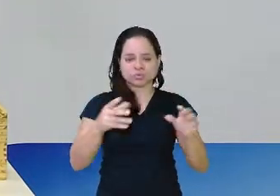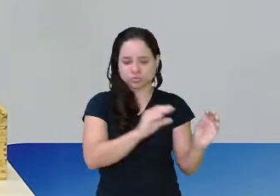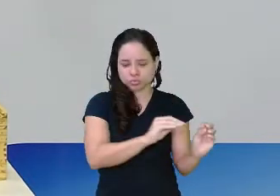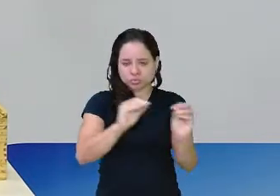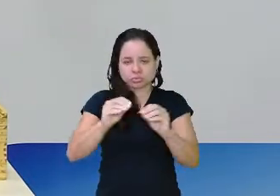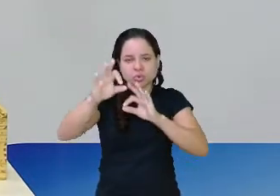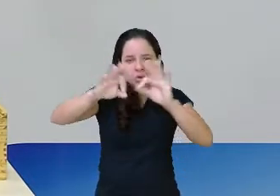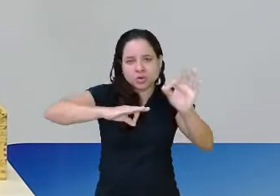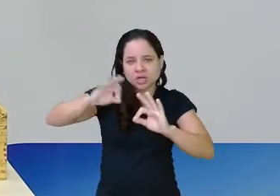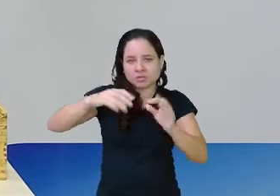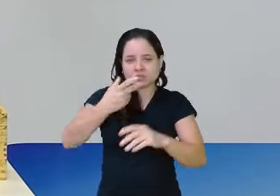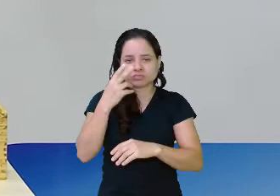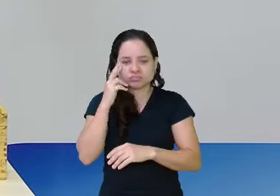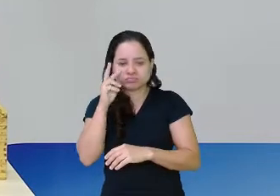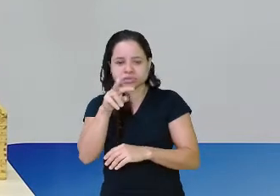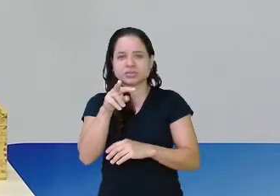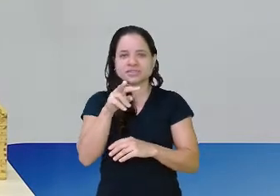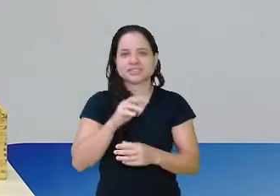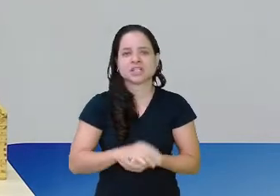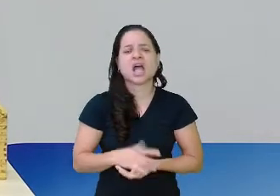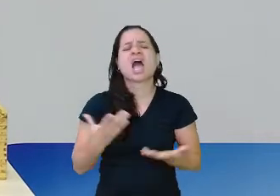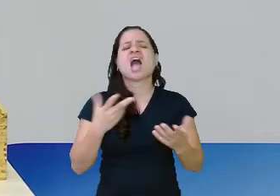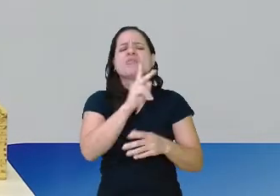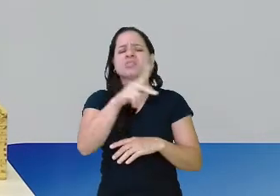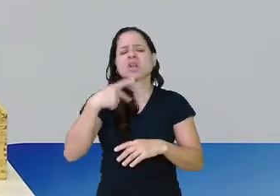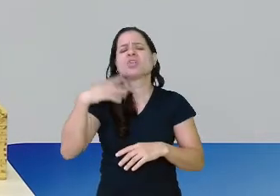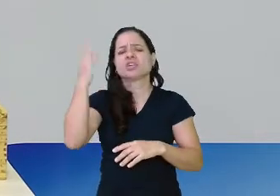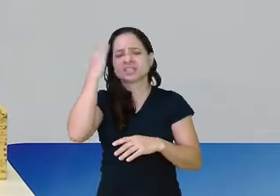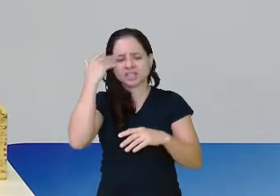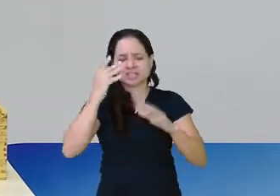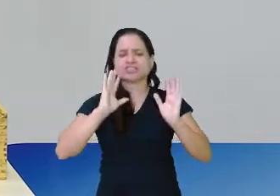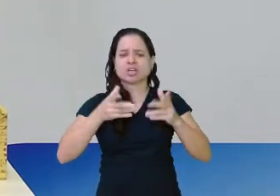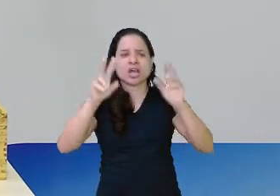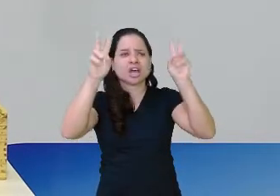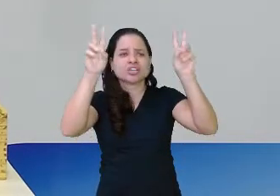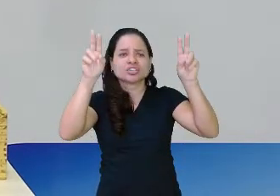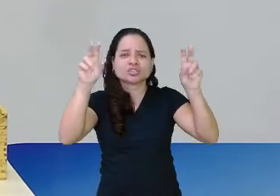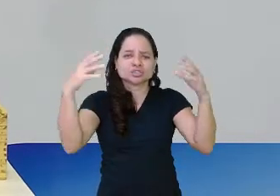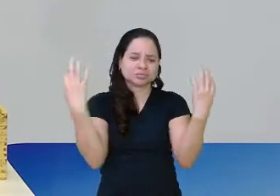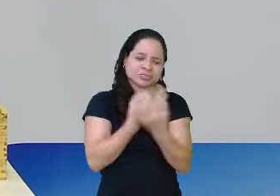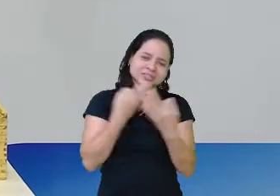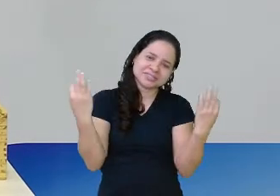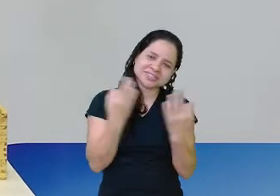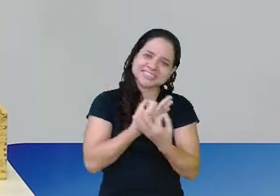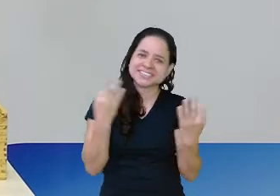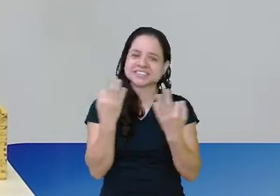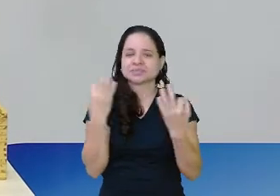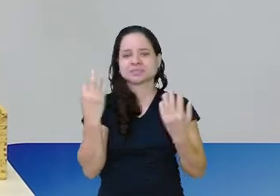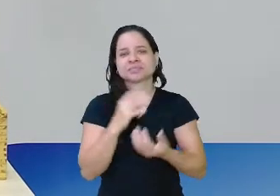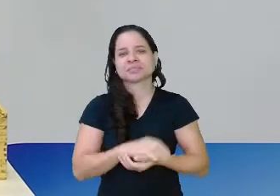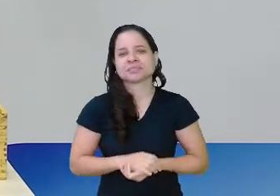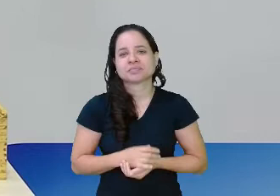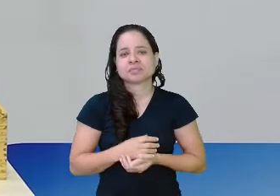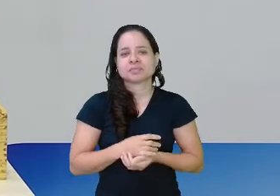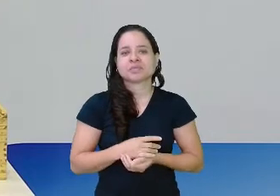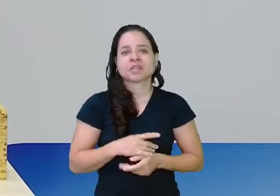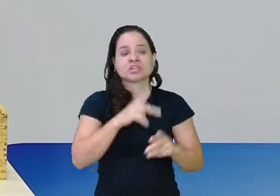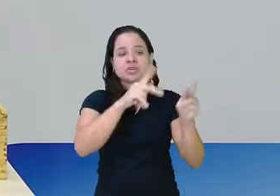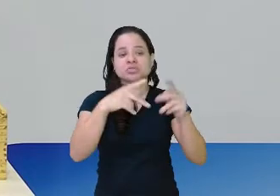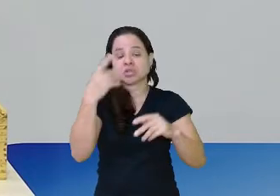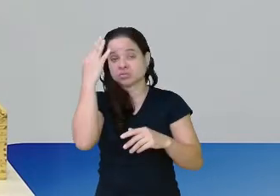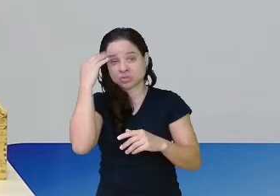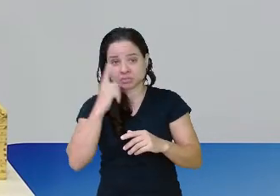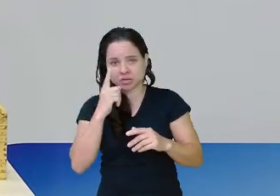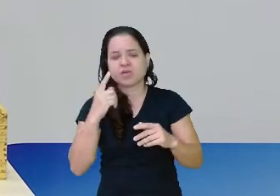ficarem bem atentos. Professora, eu já sei desse assunto, maravilhoso. E quem não sabe, vai saber agora.